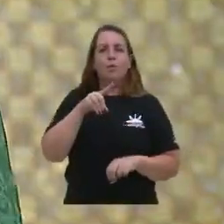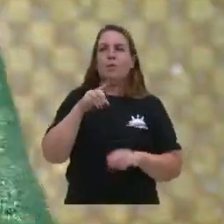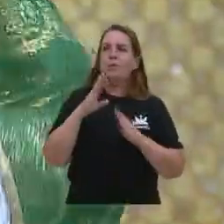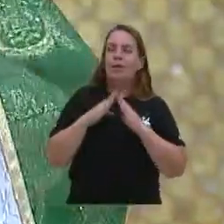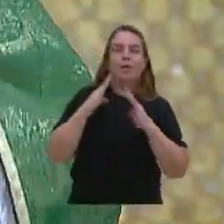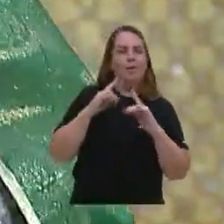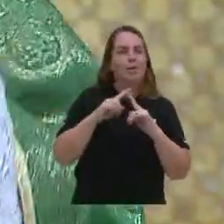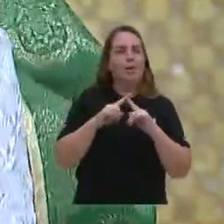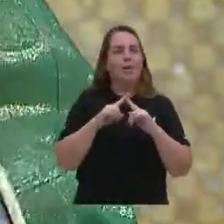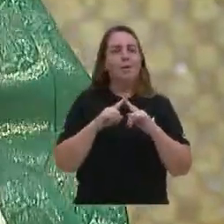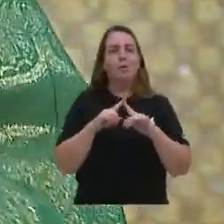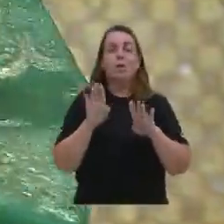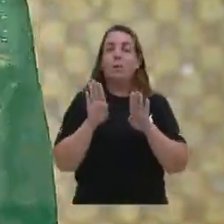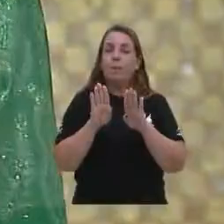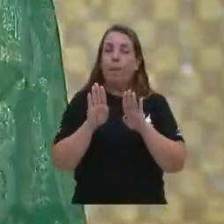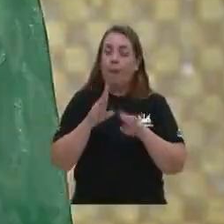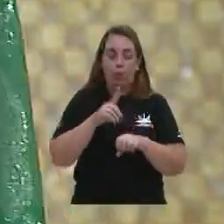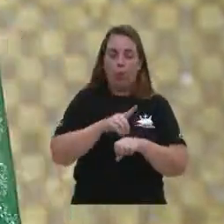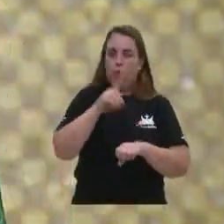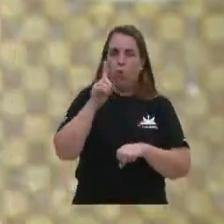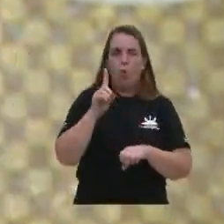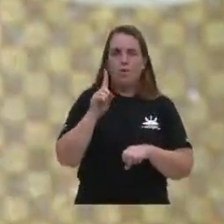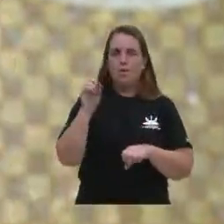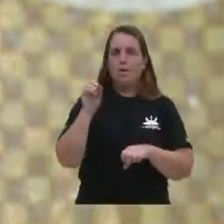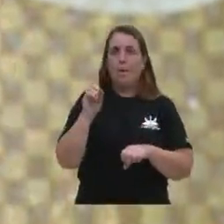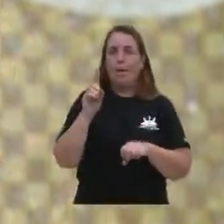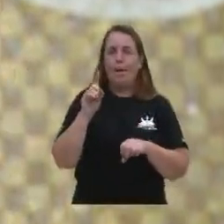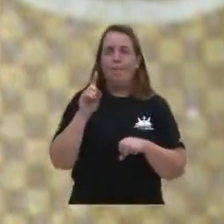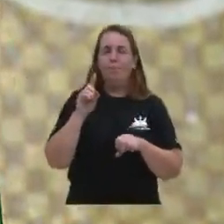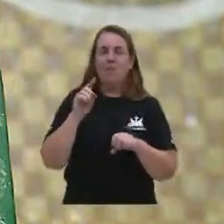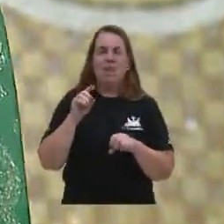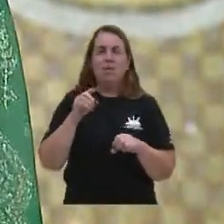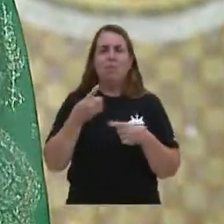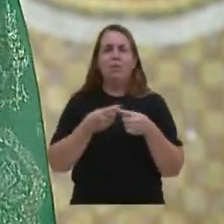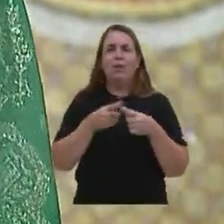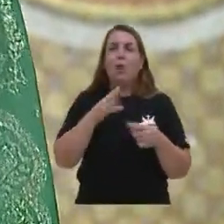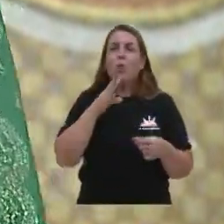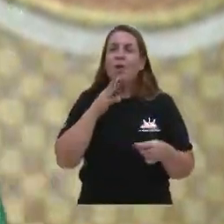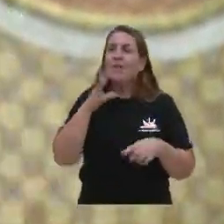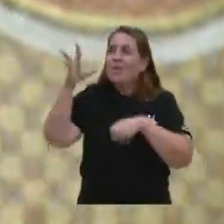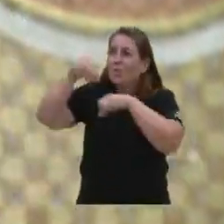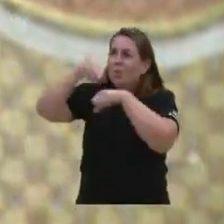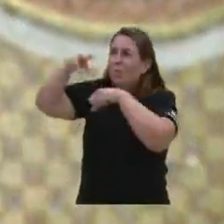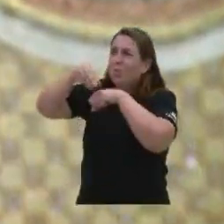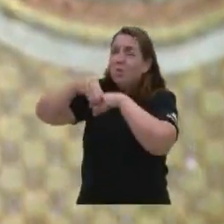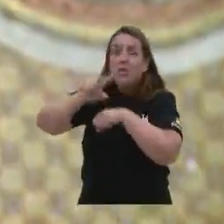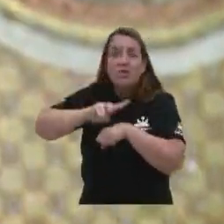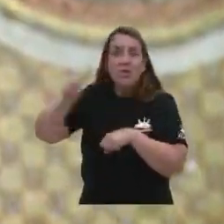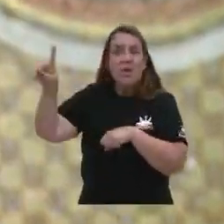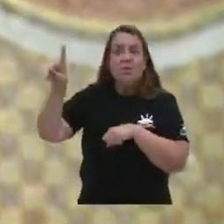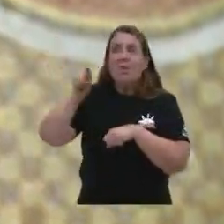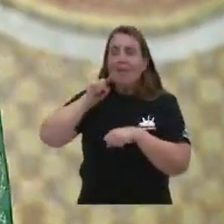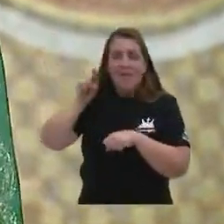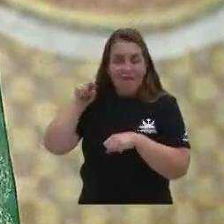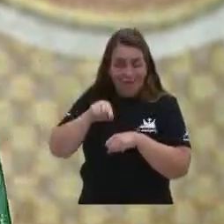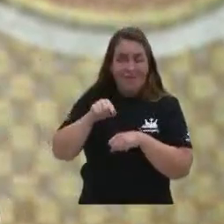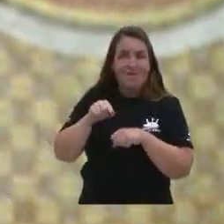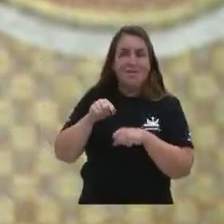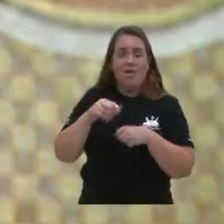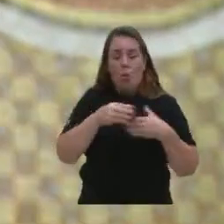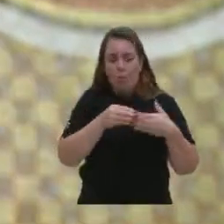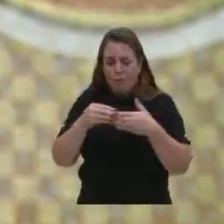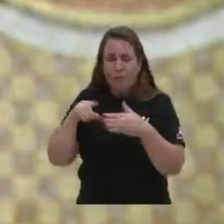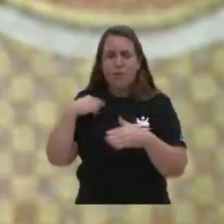igreja. E doutores, quando eu falo, mestres no conhecimento de Deus, para nos orientar, porque às vezes nós